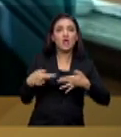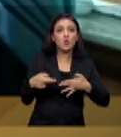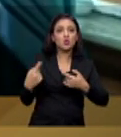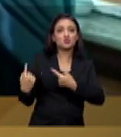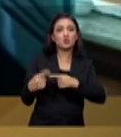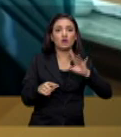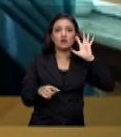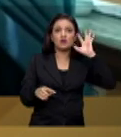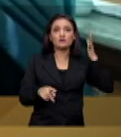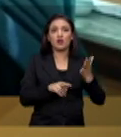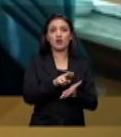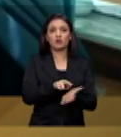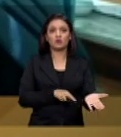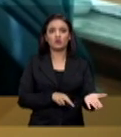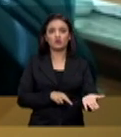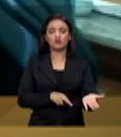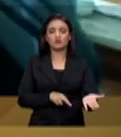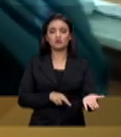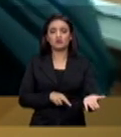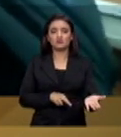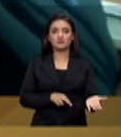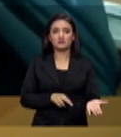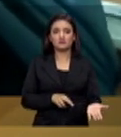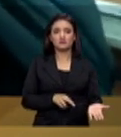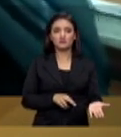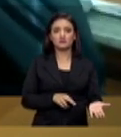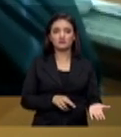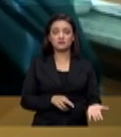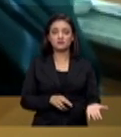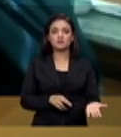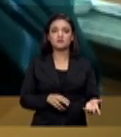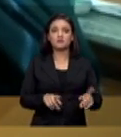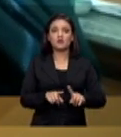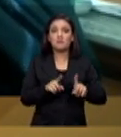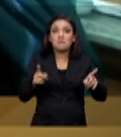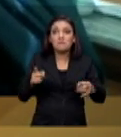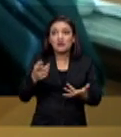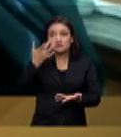sem ouvir parte interessada,